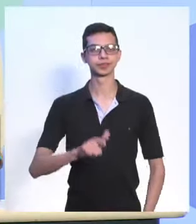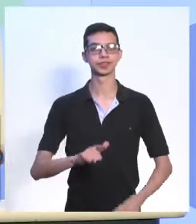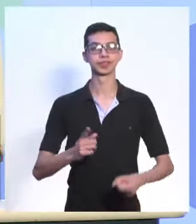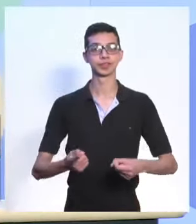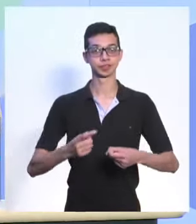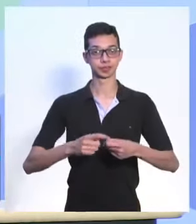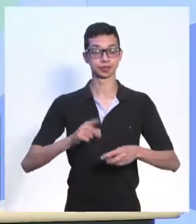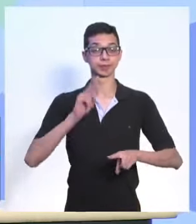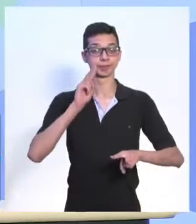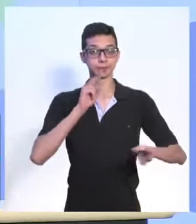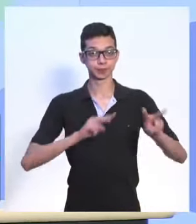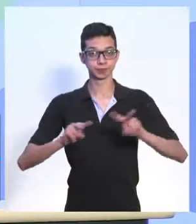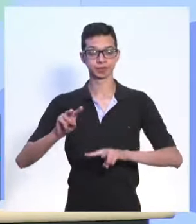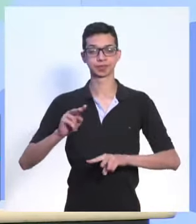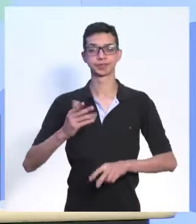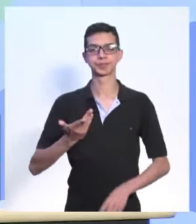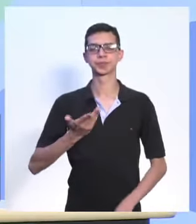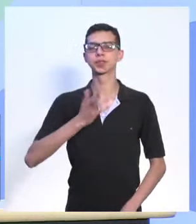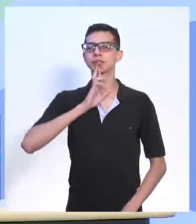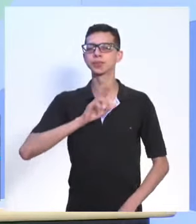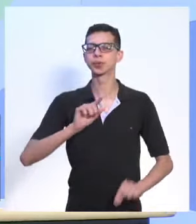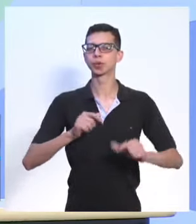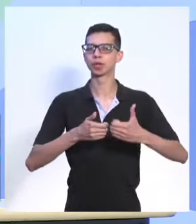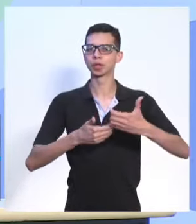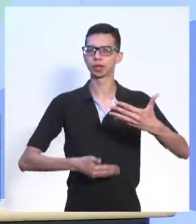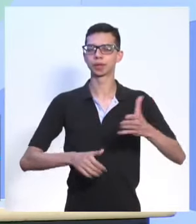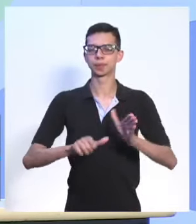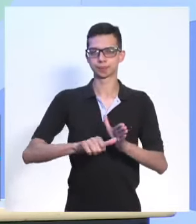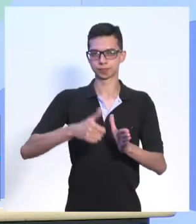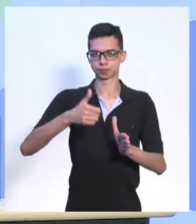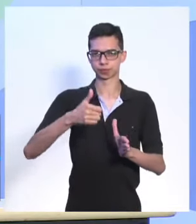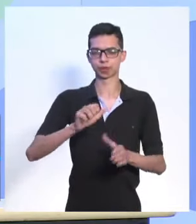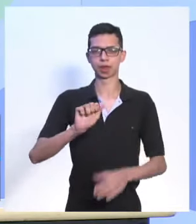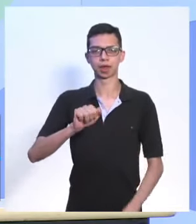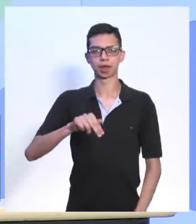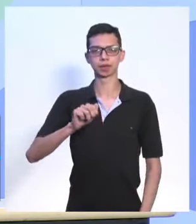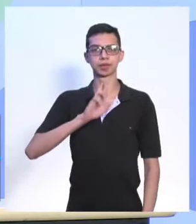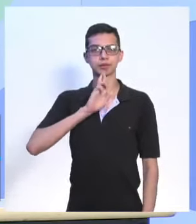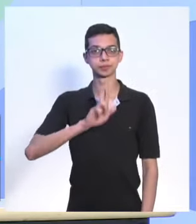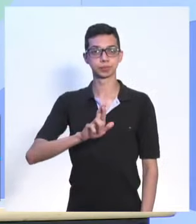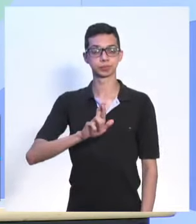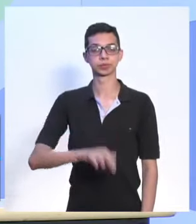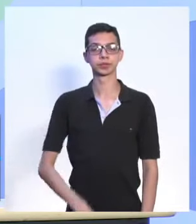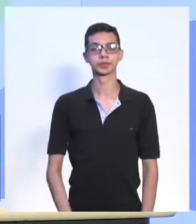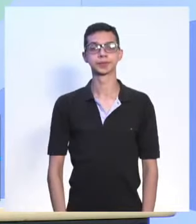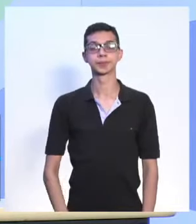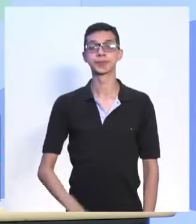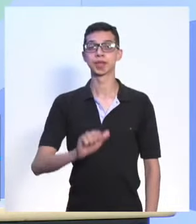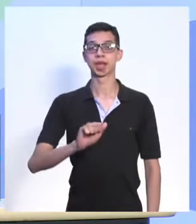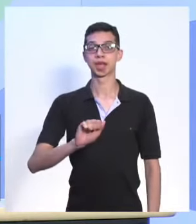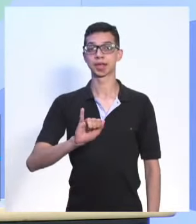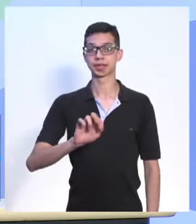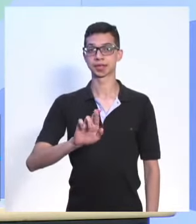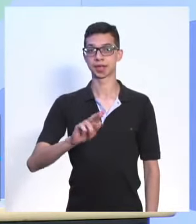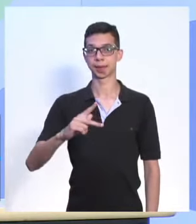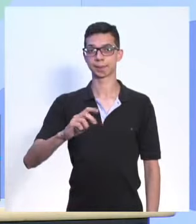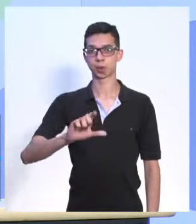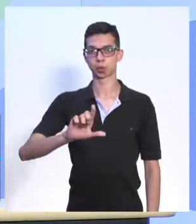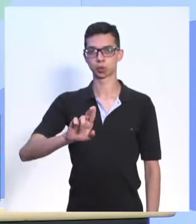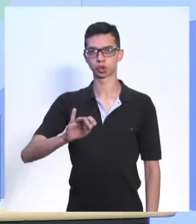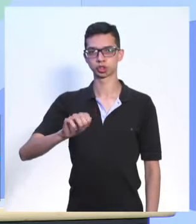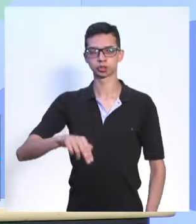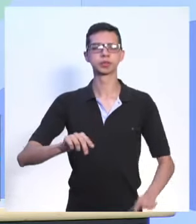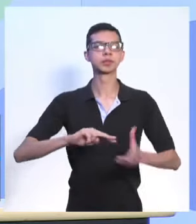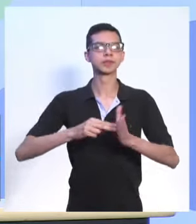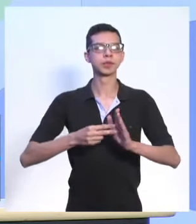Voltamos, vamos lá. João, o pessoal está respondendo que a primeira, a Ana respondeu, a primeira, air pollution, only 7% of the